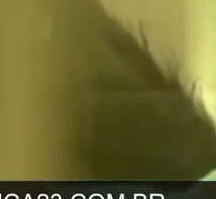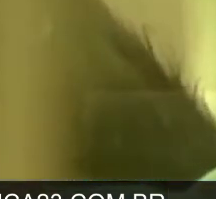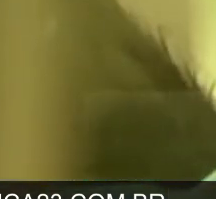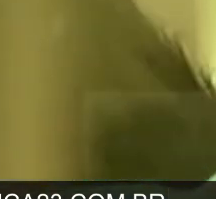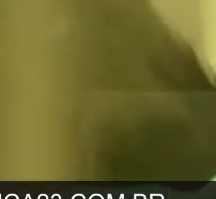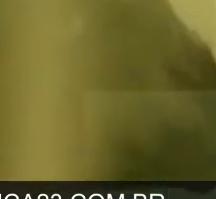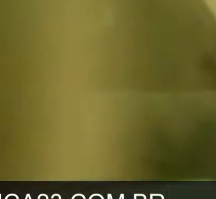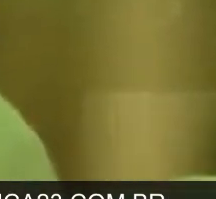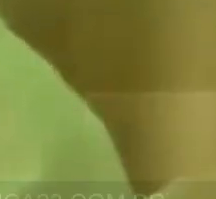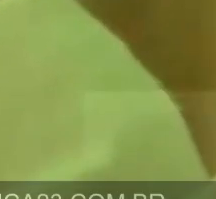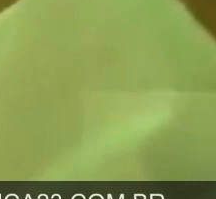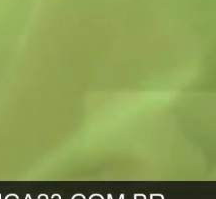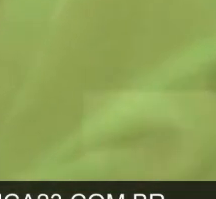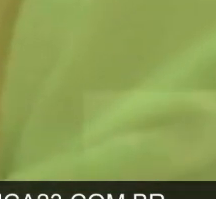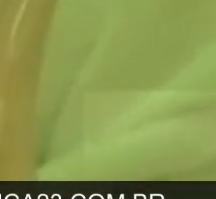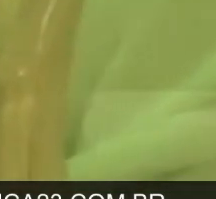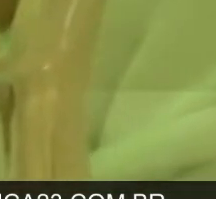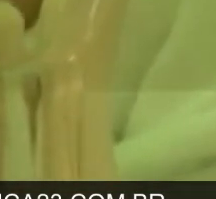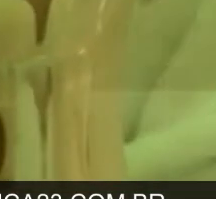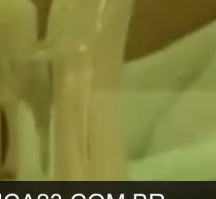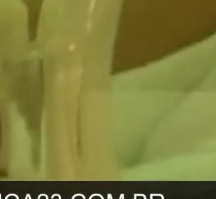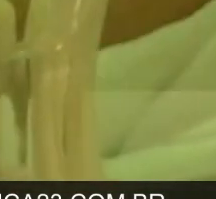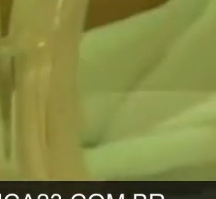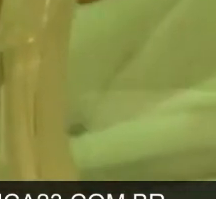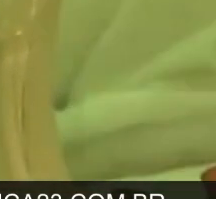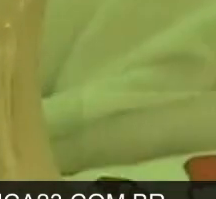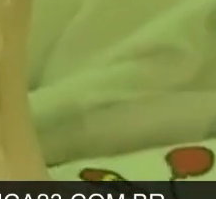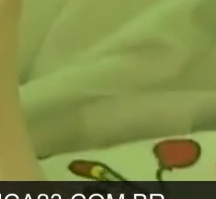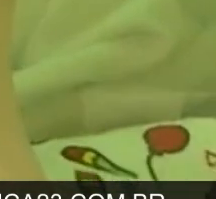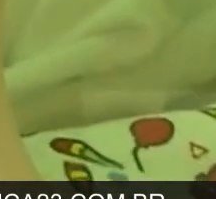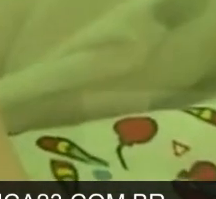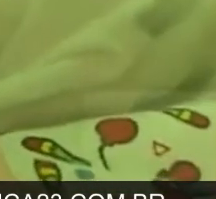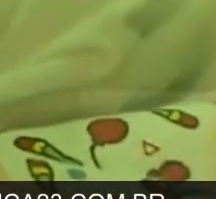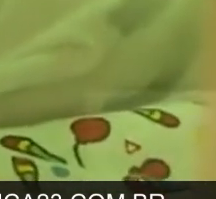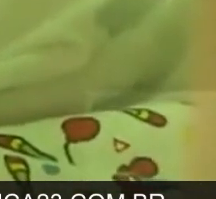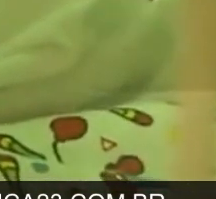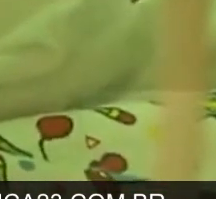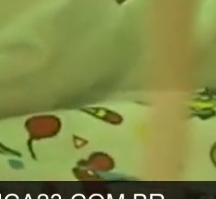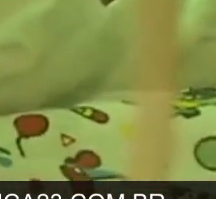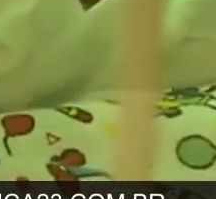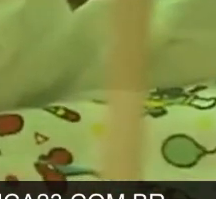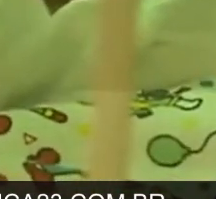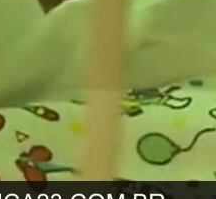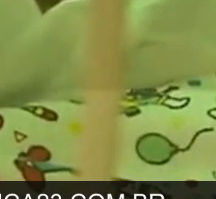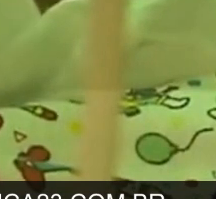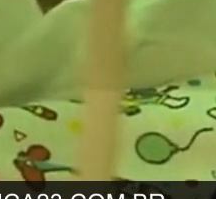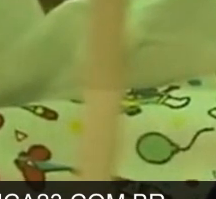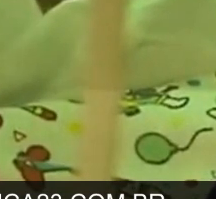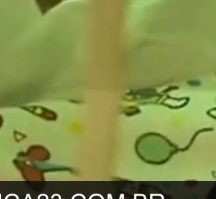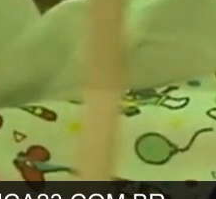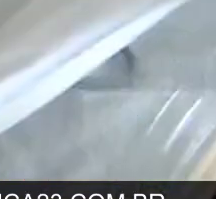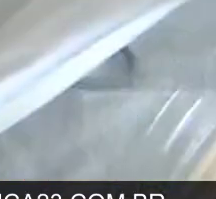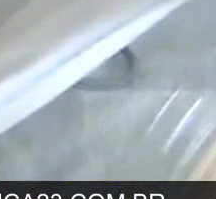marca esse momento tão importante dos cuidados, né? O mês de alerta para tratamento de bebês